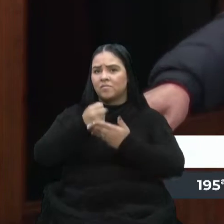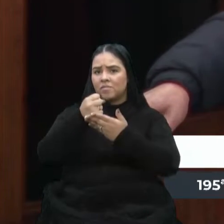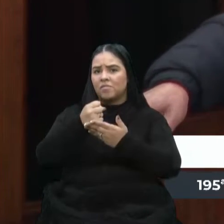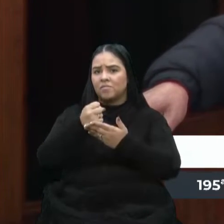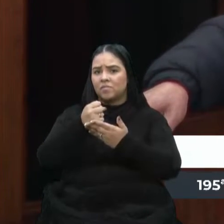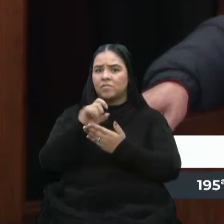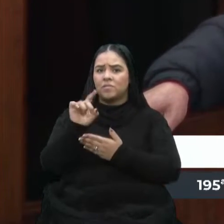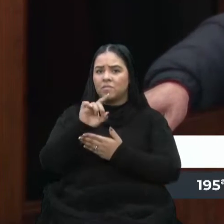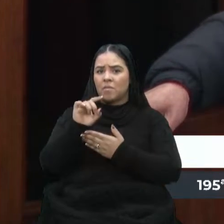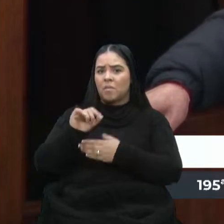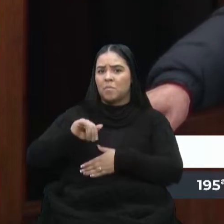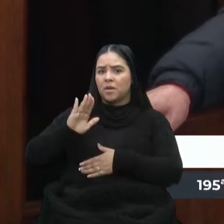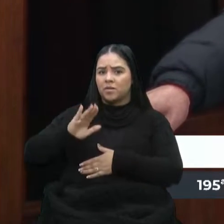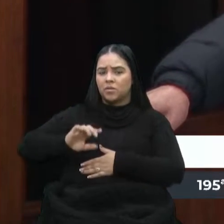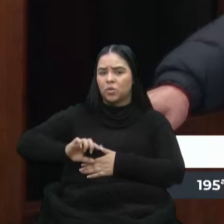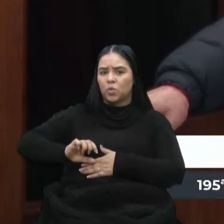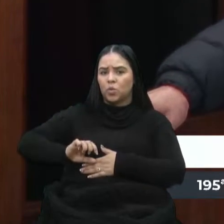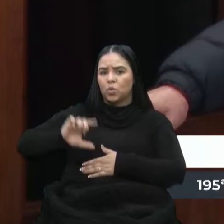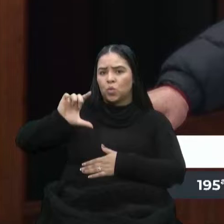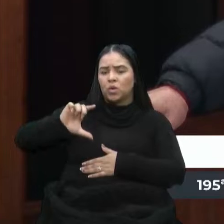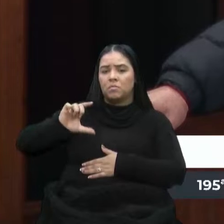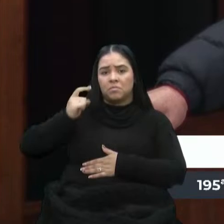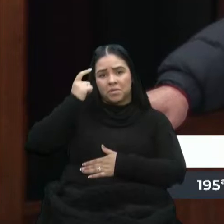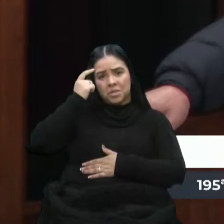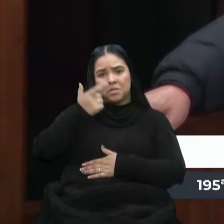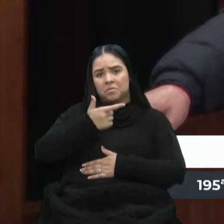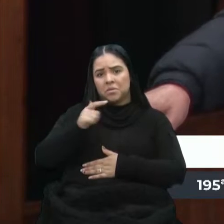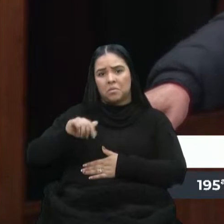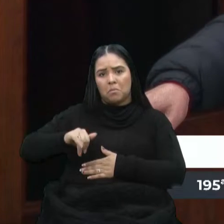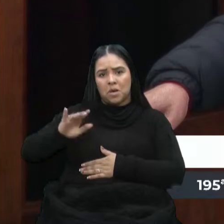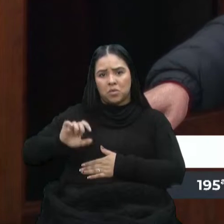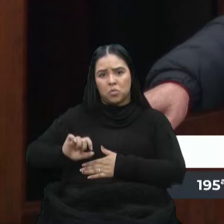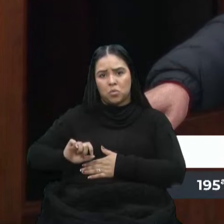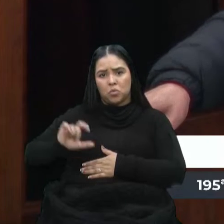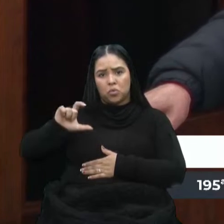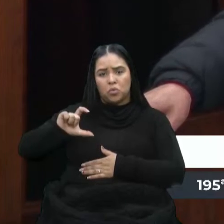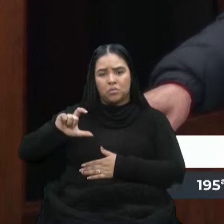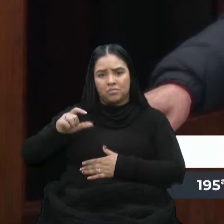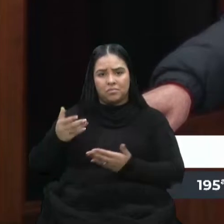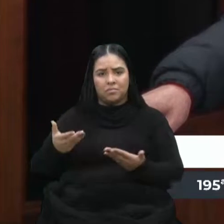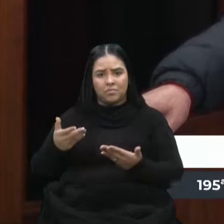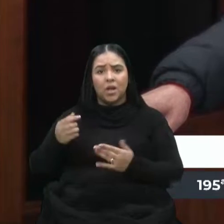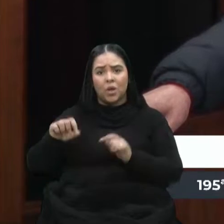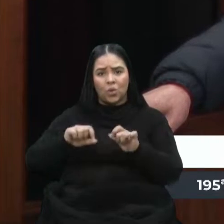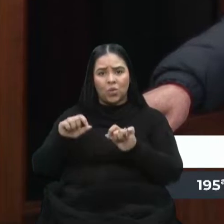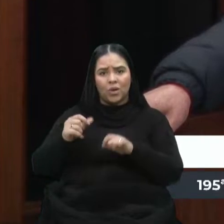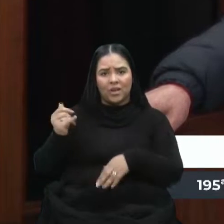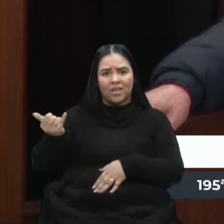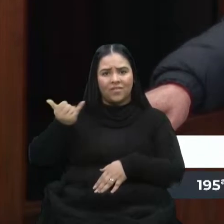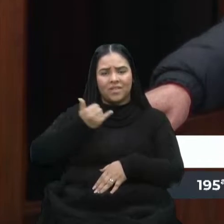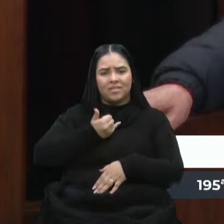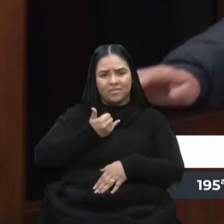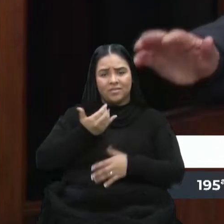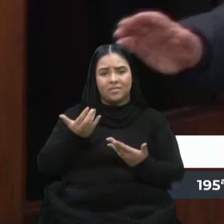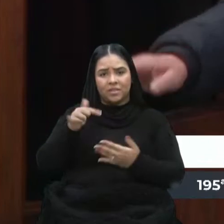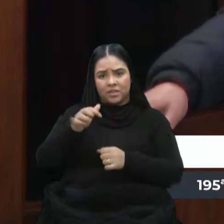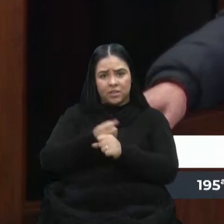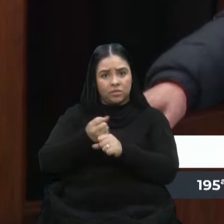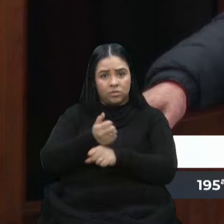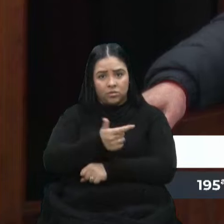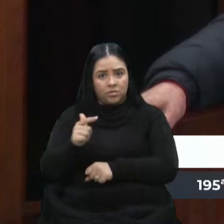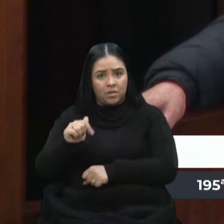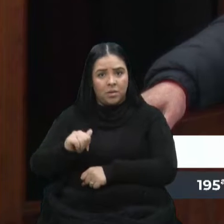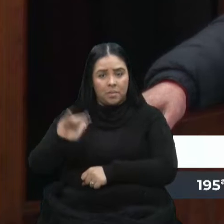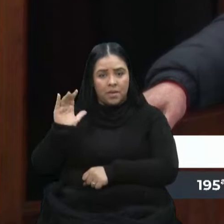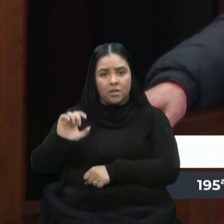aumento. Eu também pensei que não ia ter mais aumento na passagem. Foi isso que foi dito. Então, esse ano não vai ter